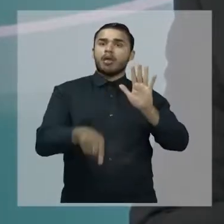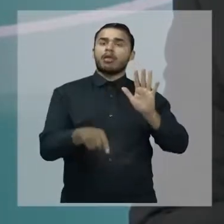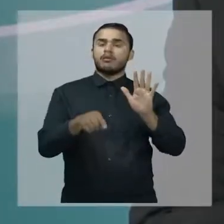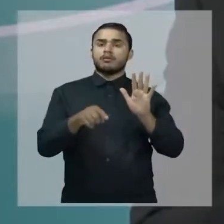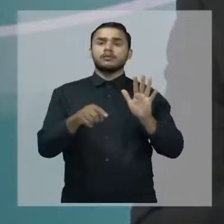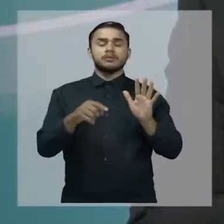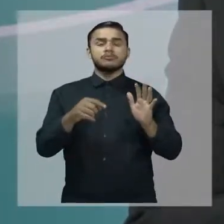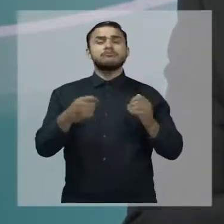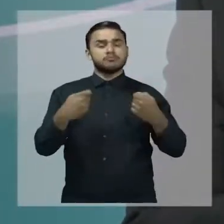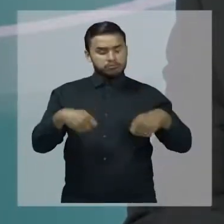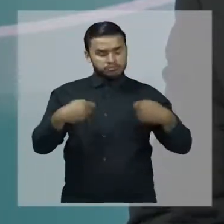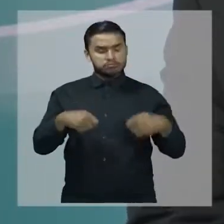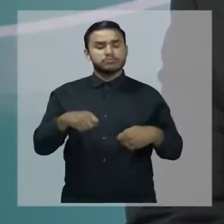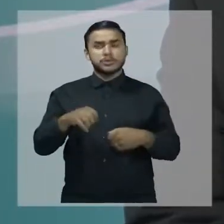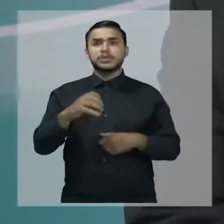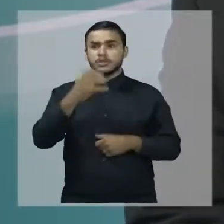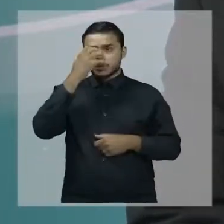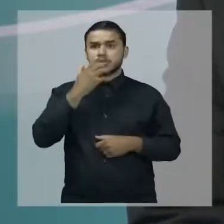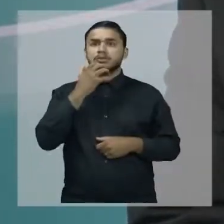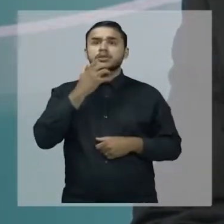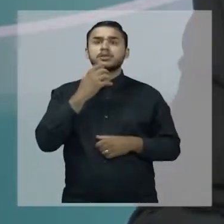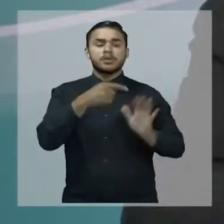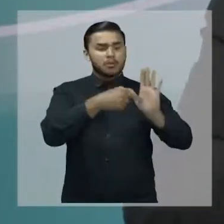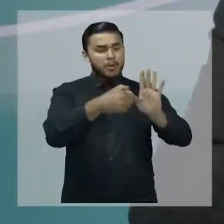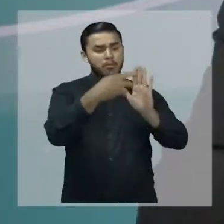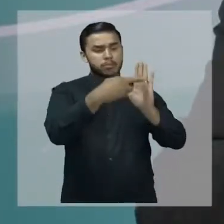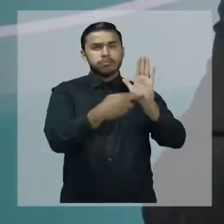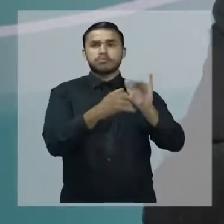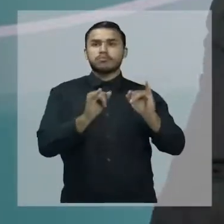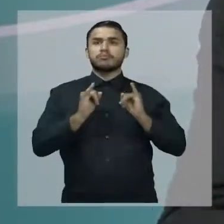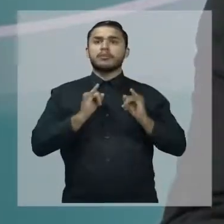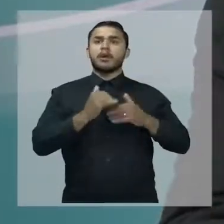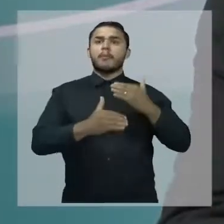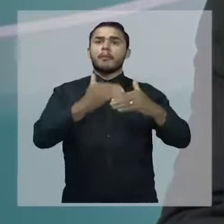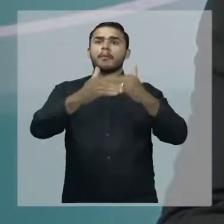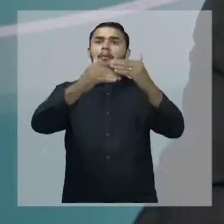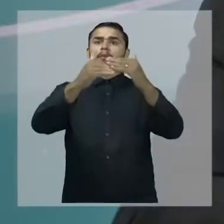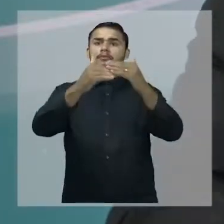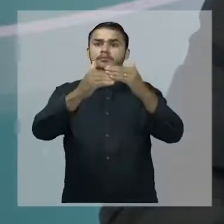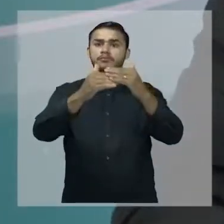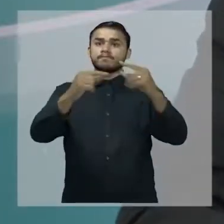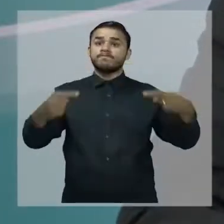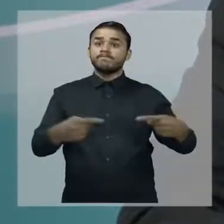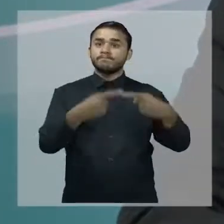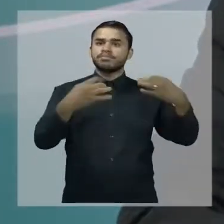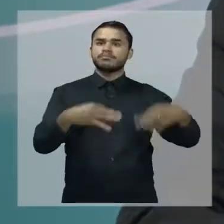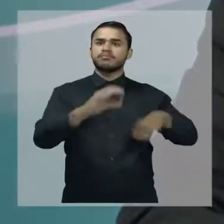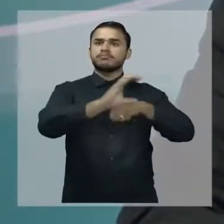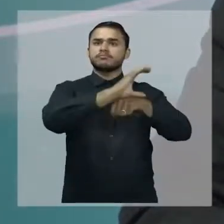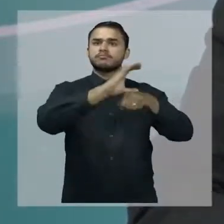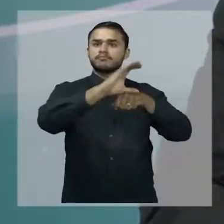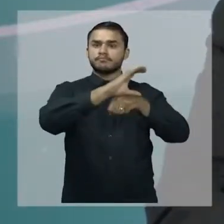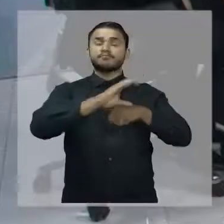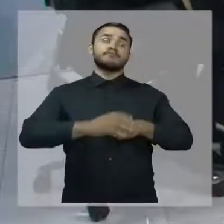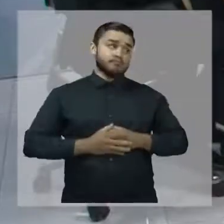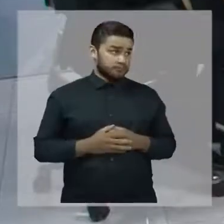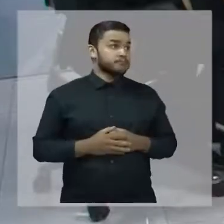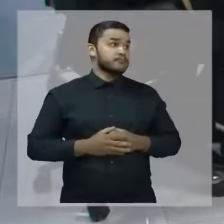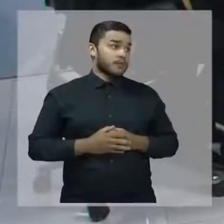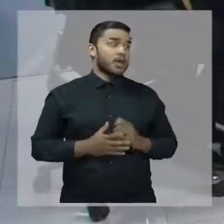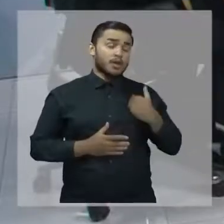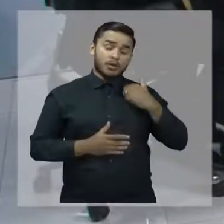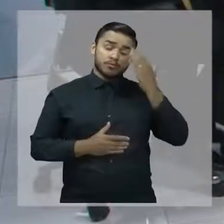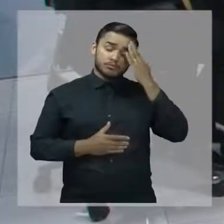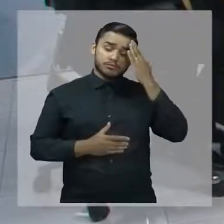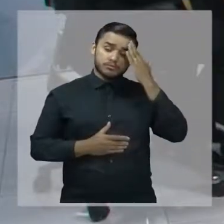a sociedade que ele está apostando também na inversão de um modelo de desenvolvimento que a Constituição escolheu. Esse é o lado